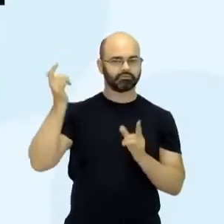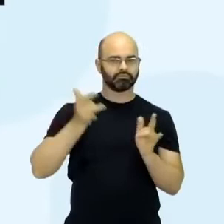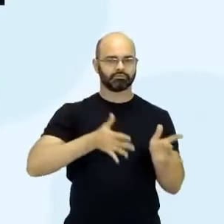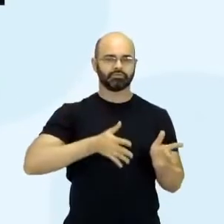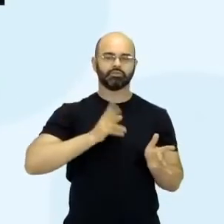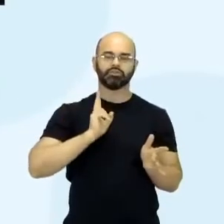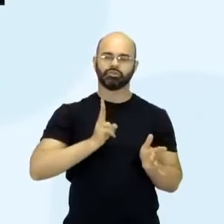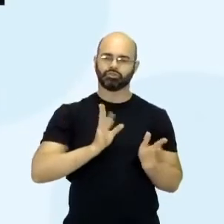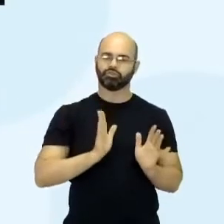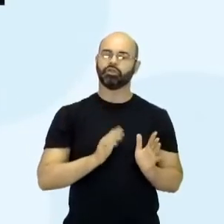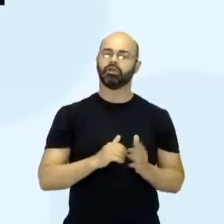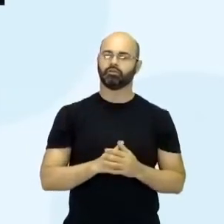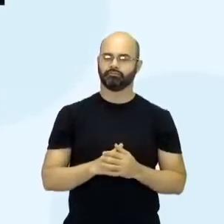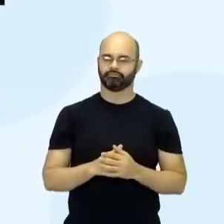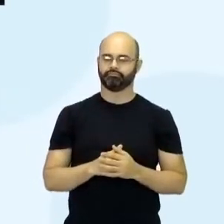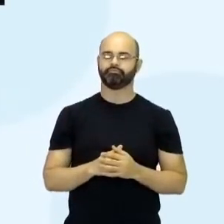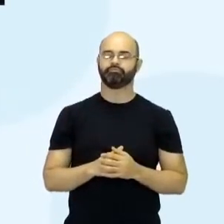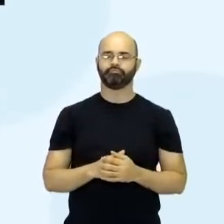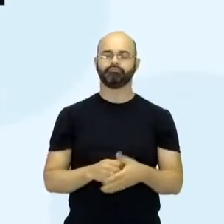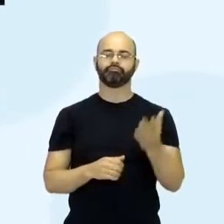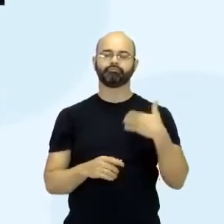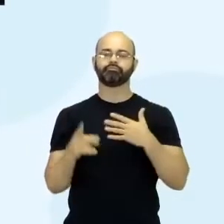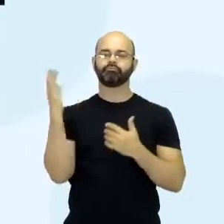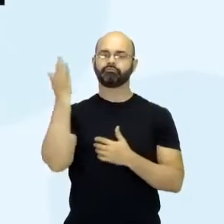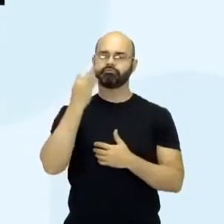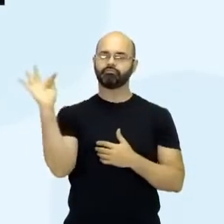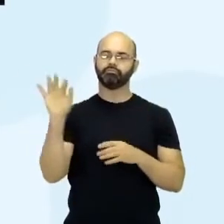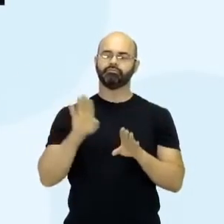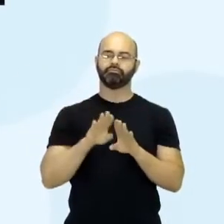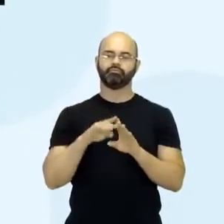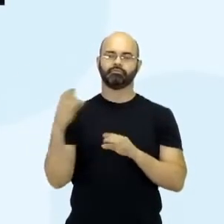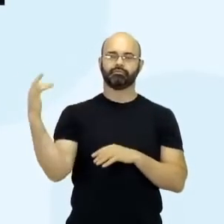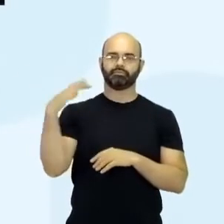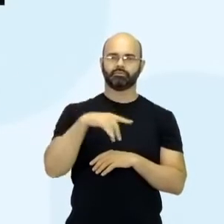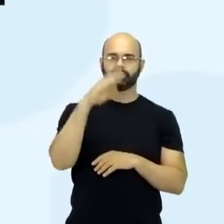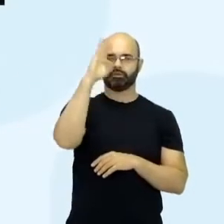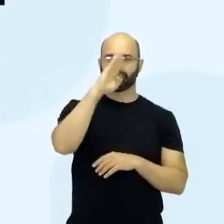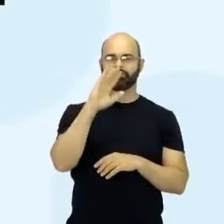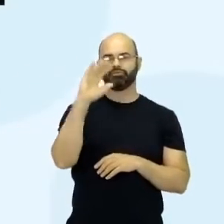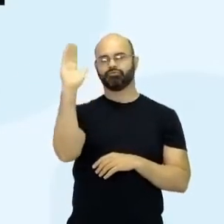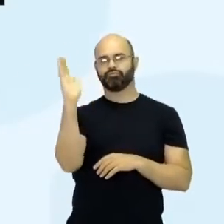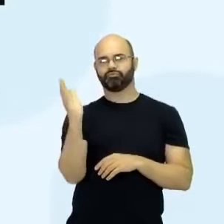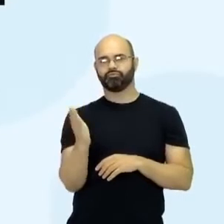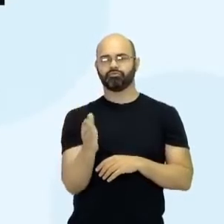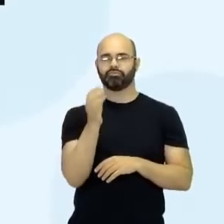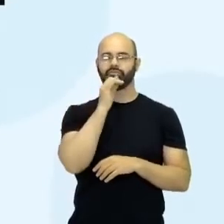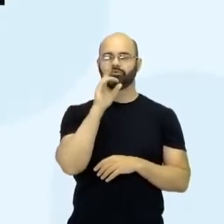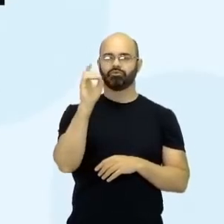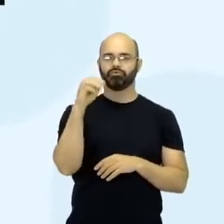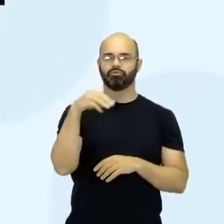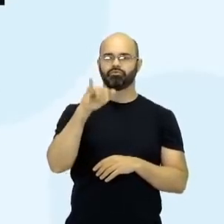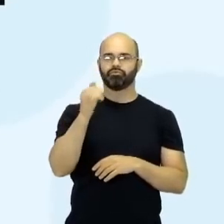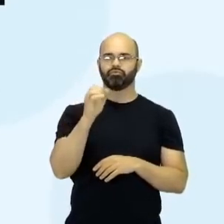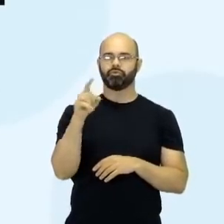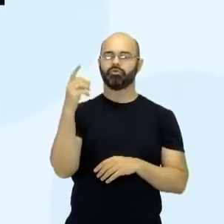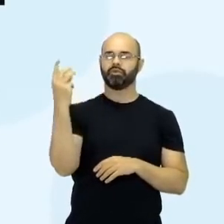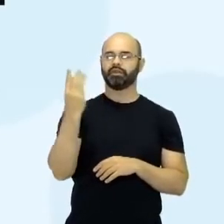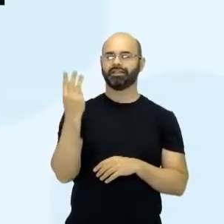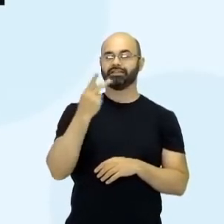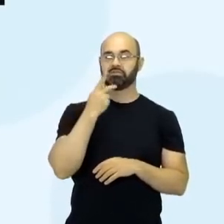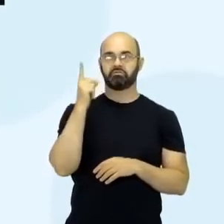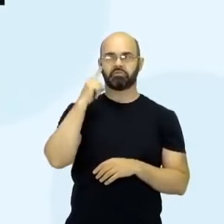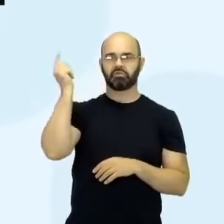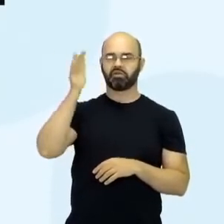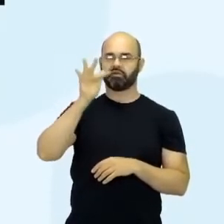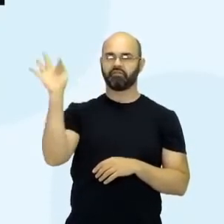dos franceses que exploraram o pau-brasil na costa brasileira. Lembra? O Dom João III falou, olha, tem muita gente de ouro aqui,